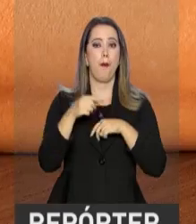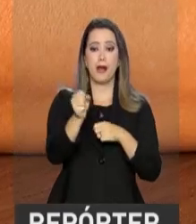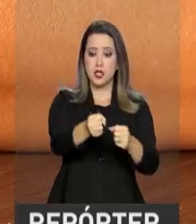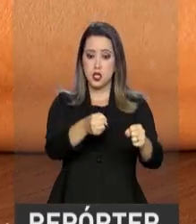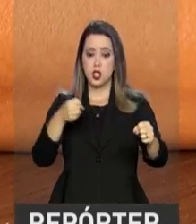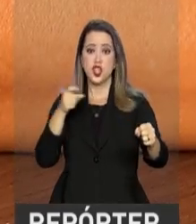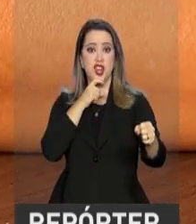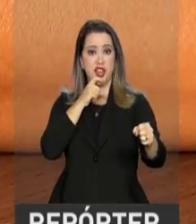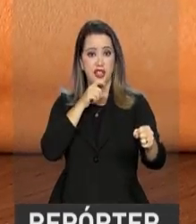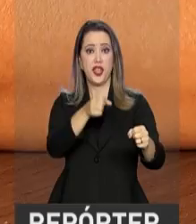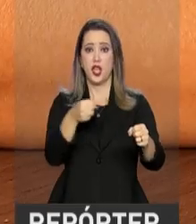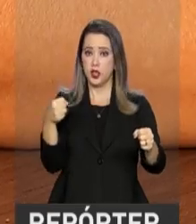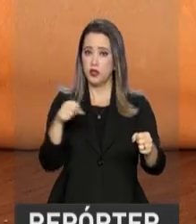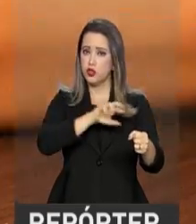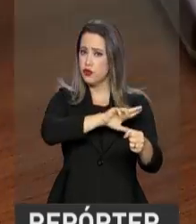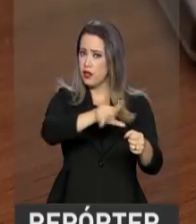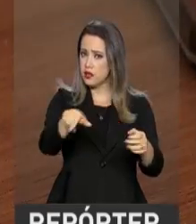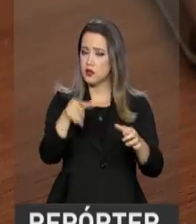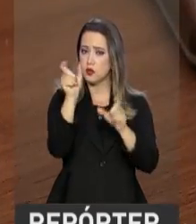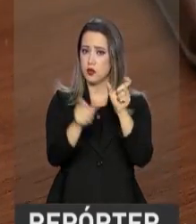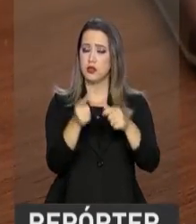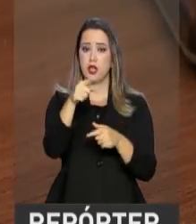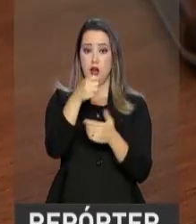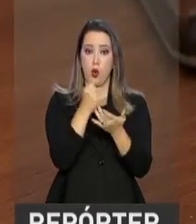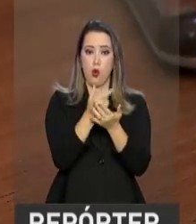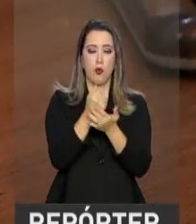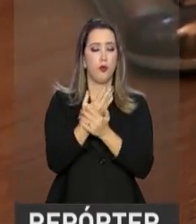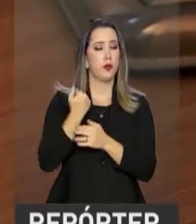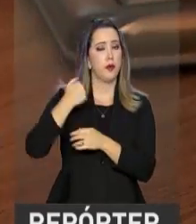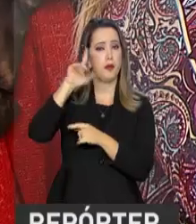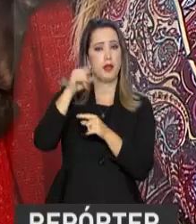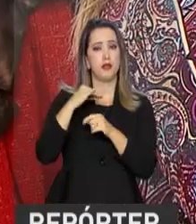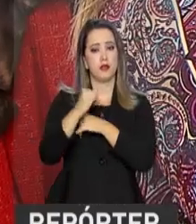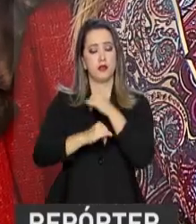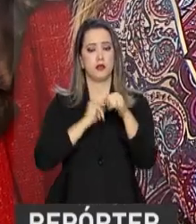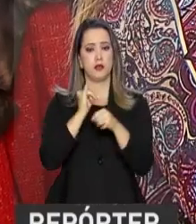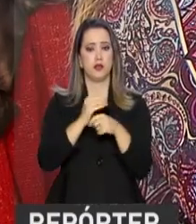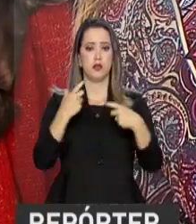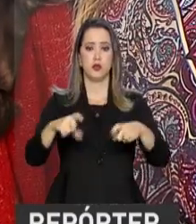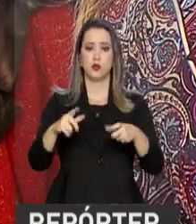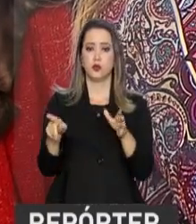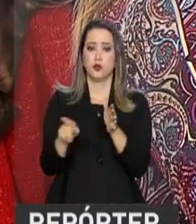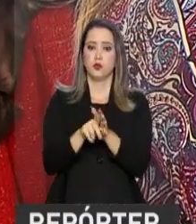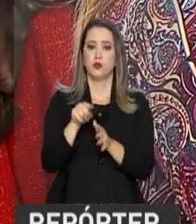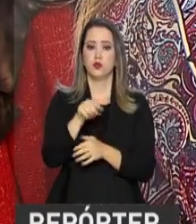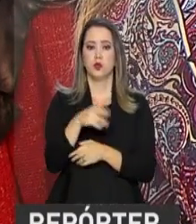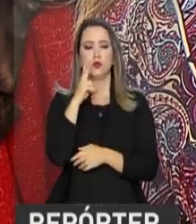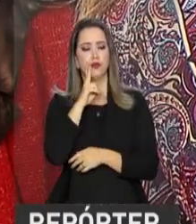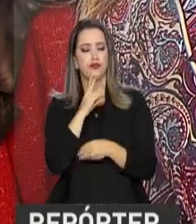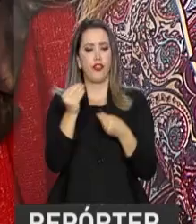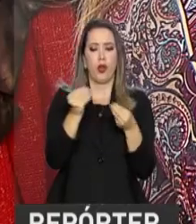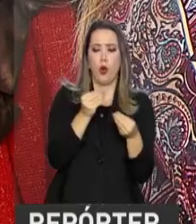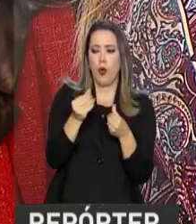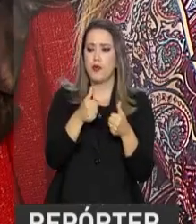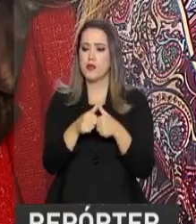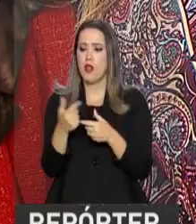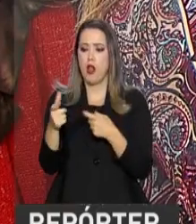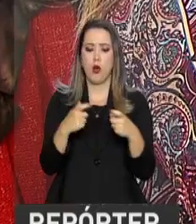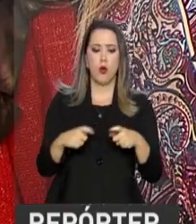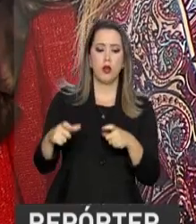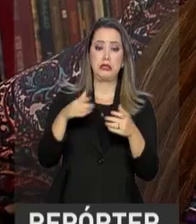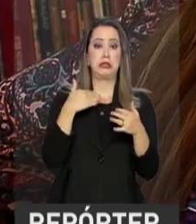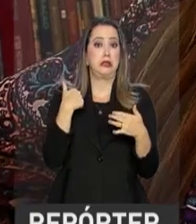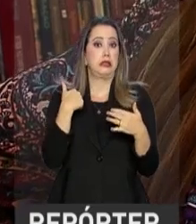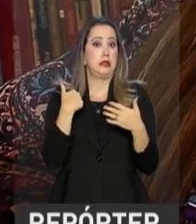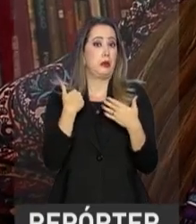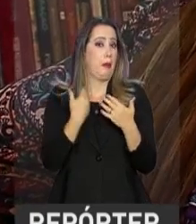lucas tuma comprar mais na internet do que em lojas físicas na hora de acompanhar por onde anda a encomenda costumava se